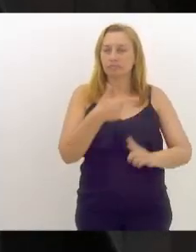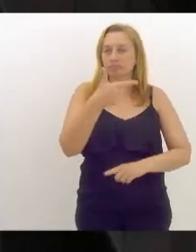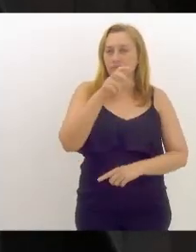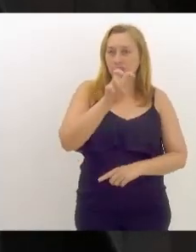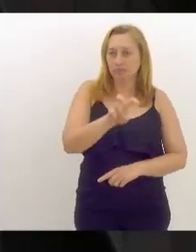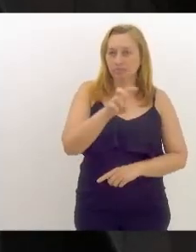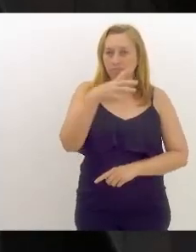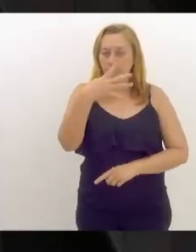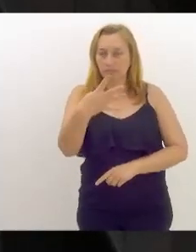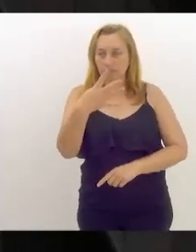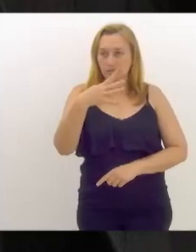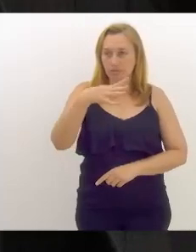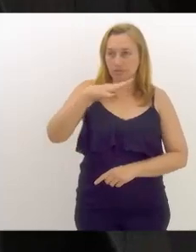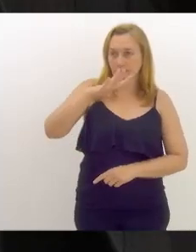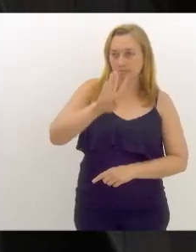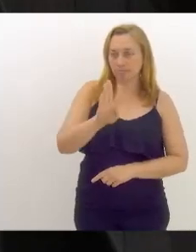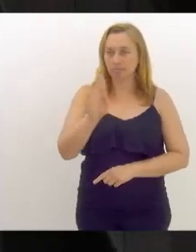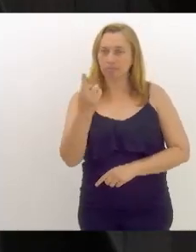54 bilhões de reais.